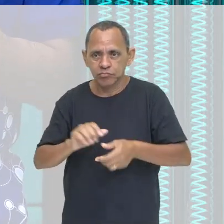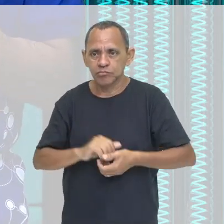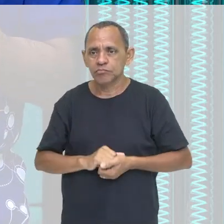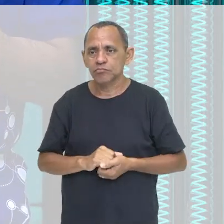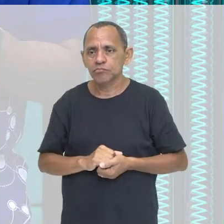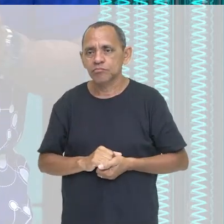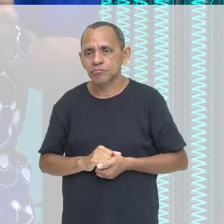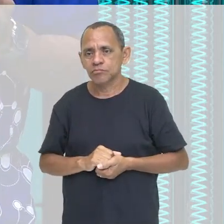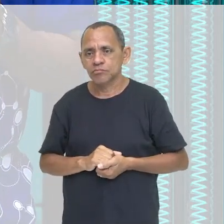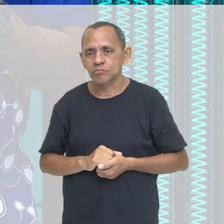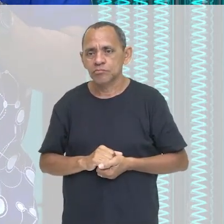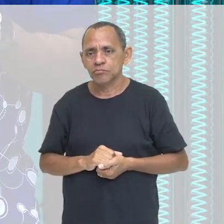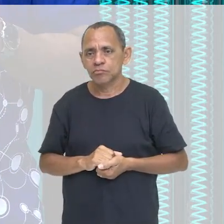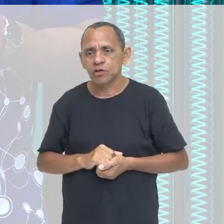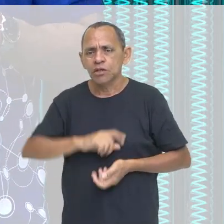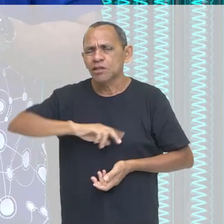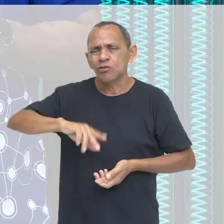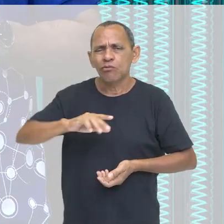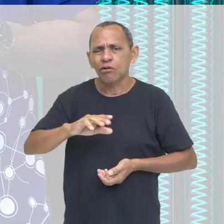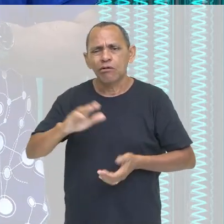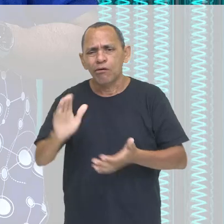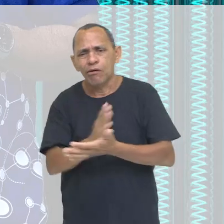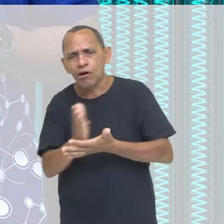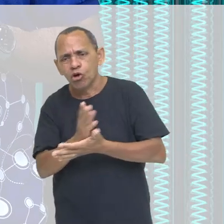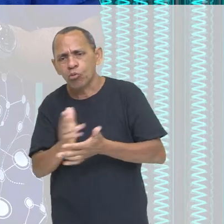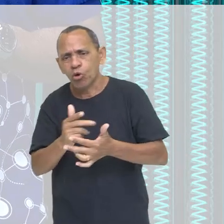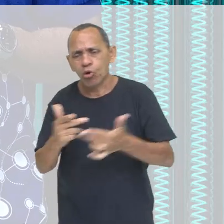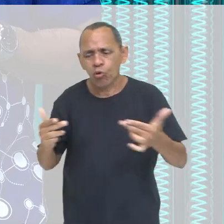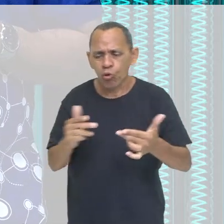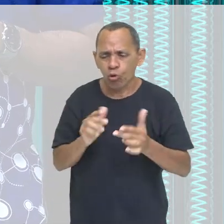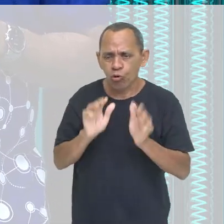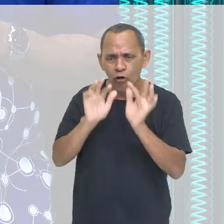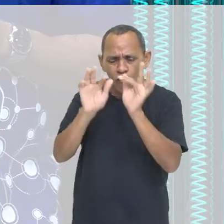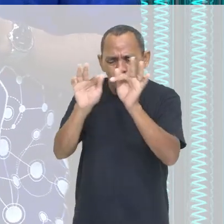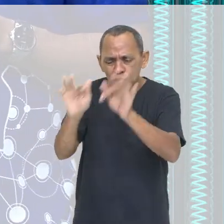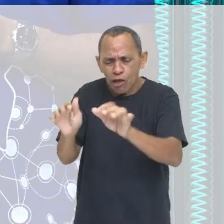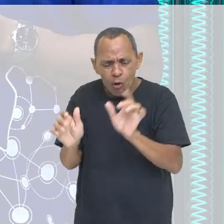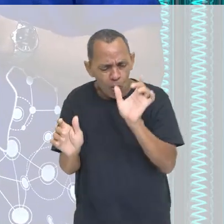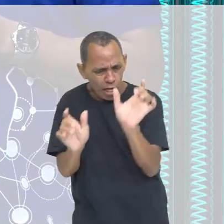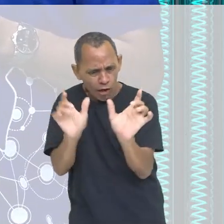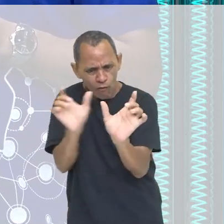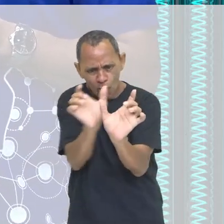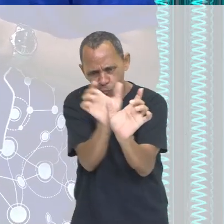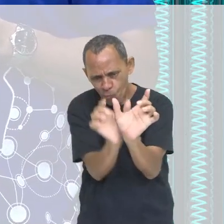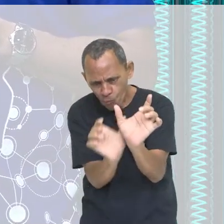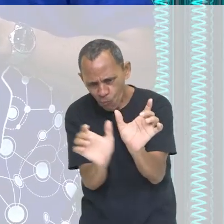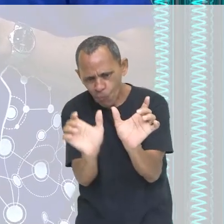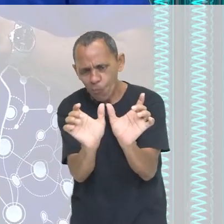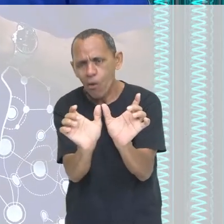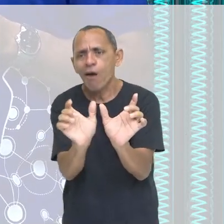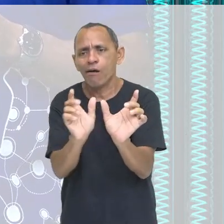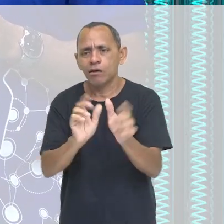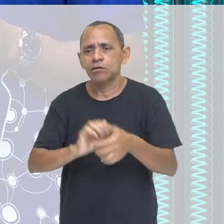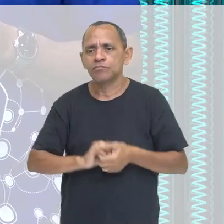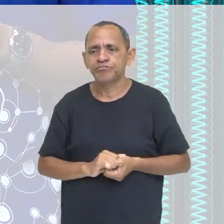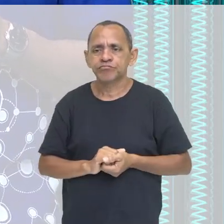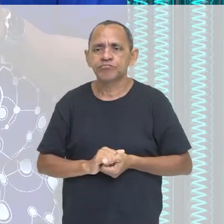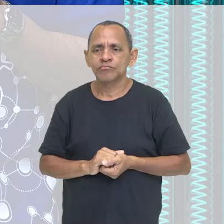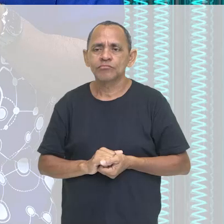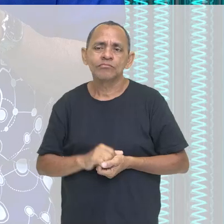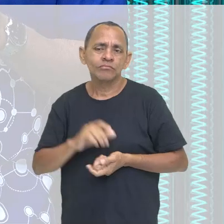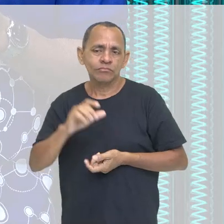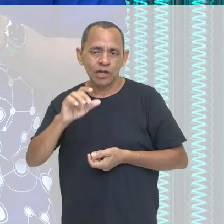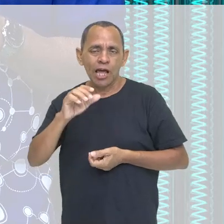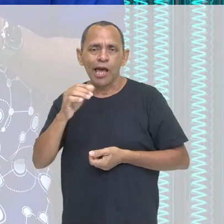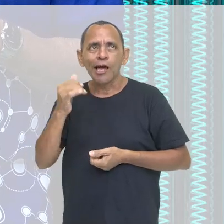algo acrescentado, mas é aquela parte final da palavra. Tá bom? Então, a parte final TY, na língua portuguesa, vai